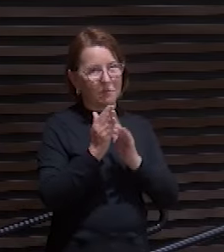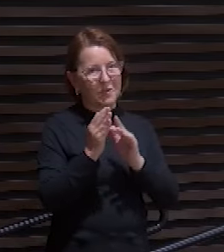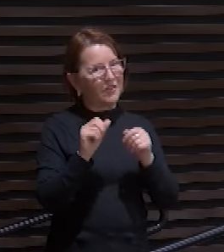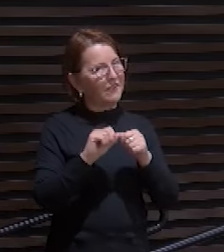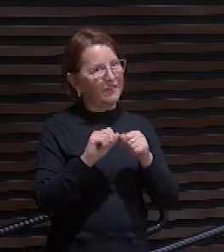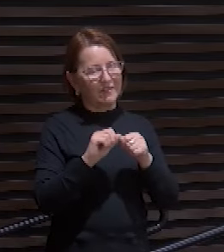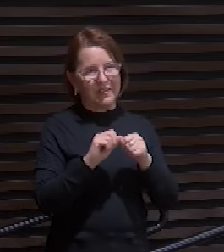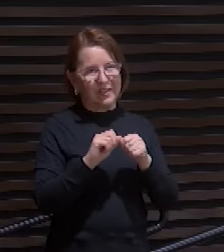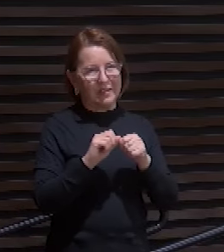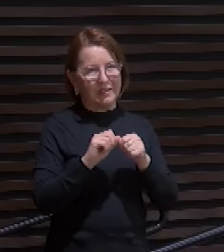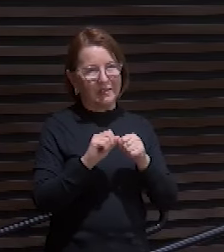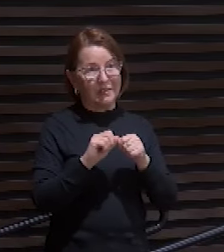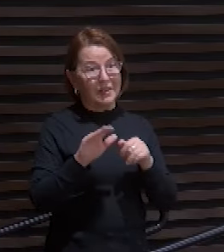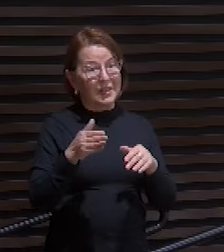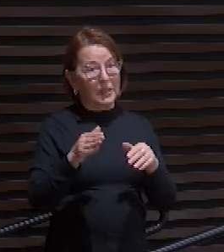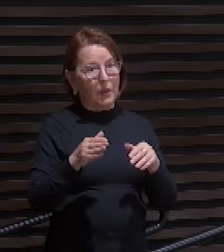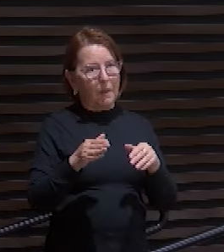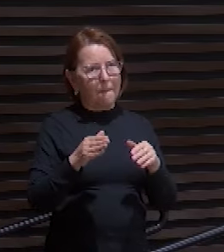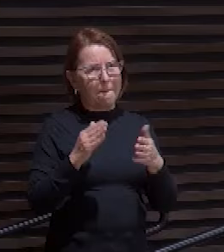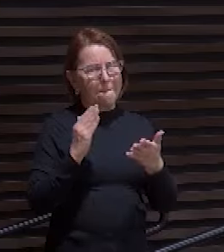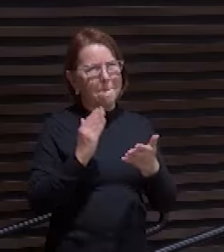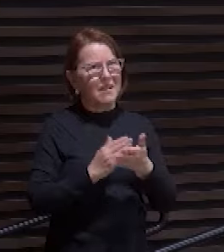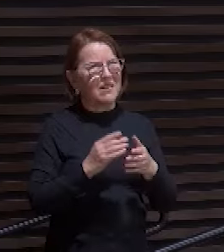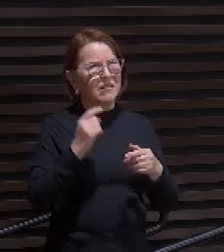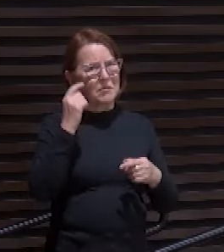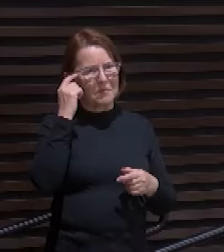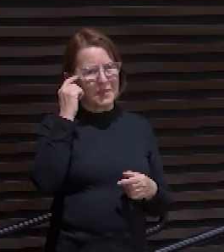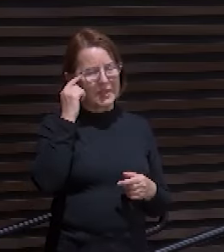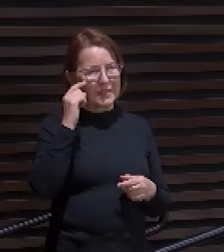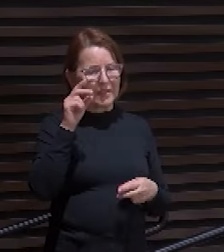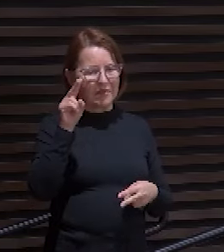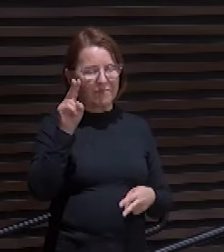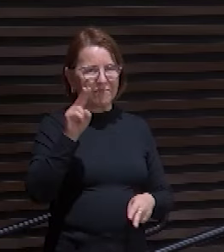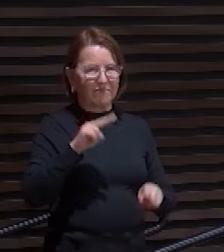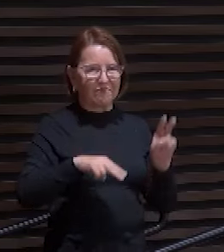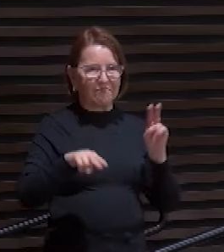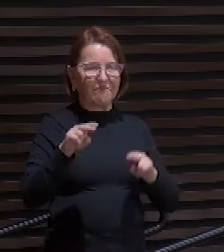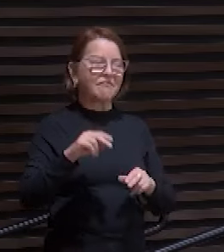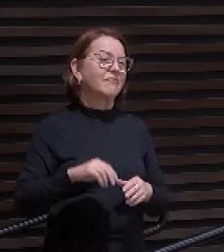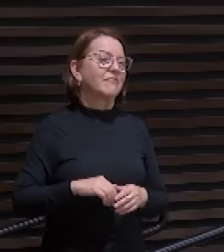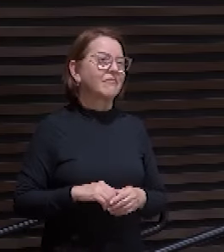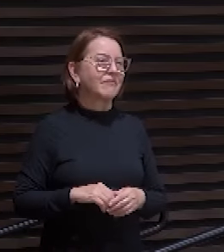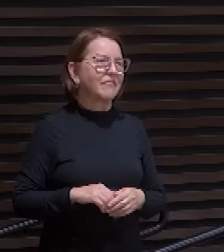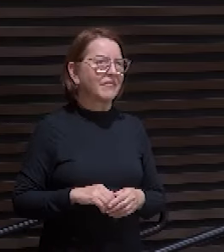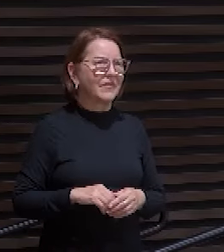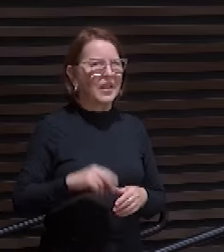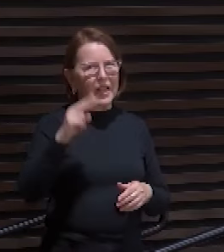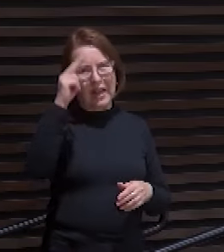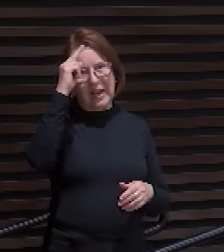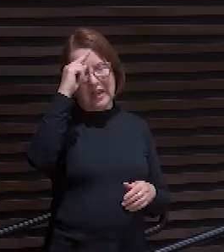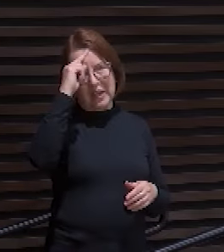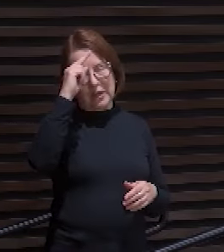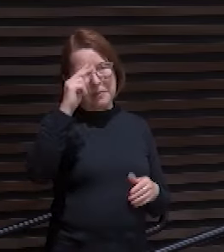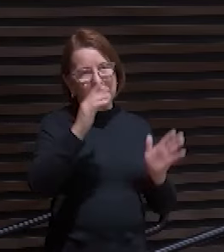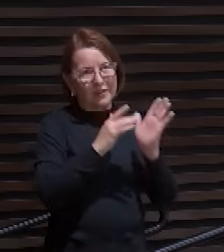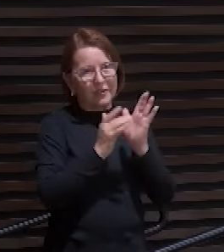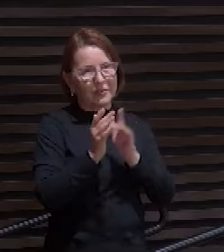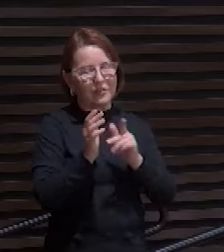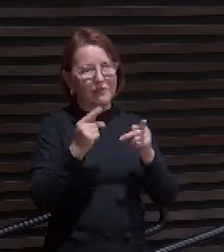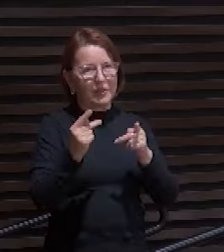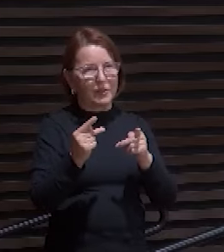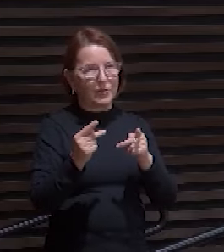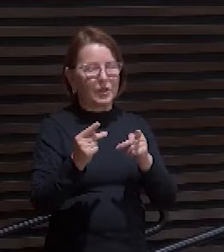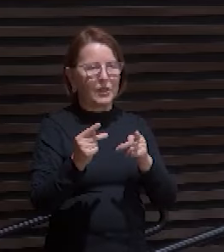avaliar. Sabe aquilo que Jesus contou, aquela parábola do cara que foi construir uma torre? E aí ele falou que ele